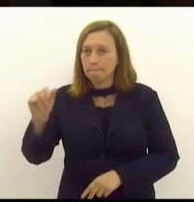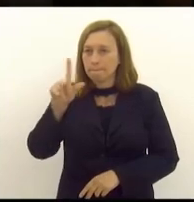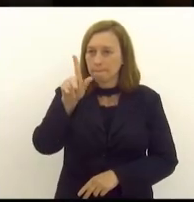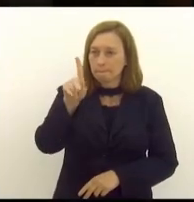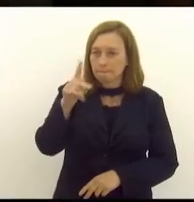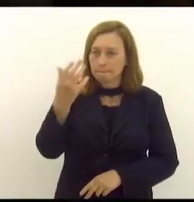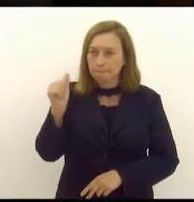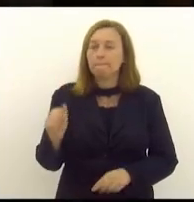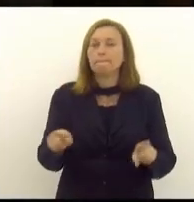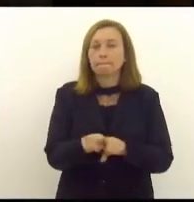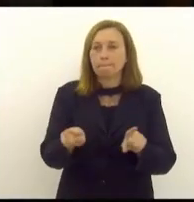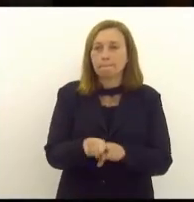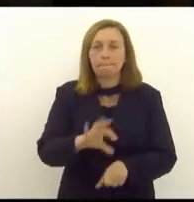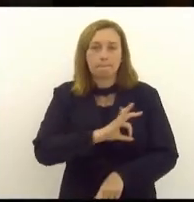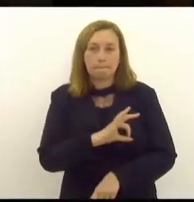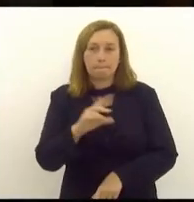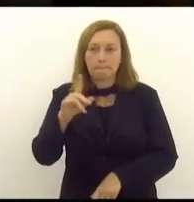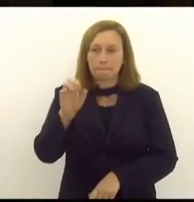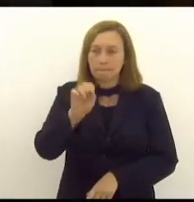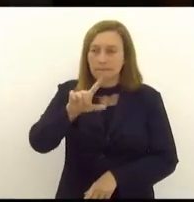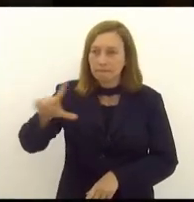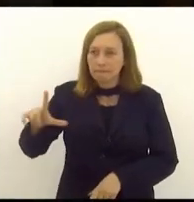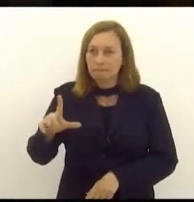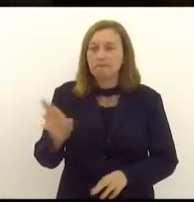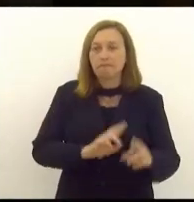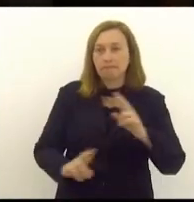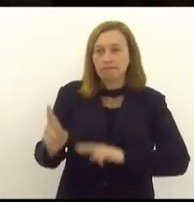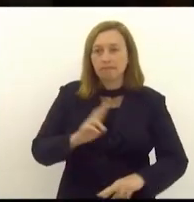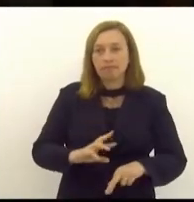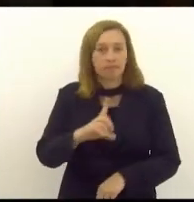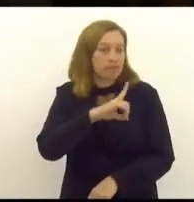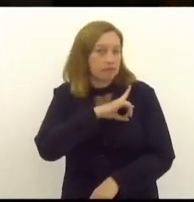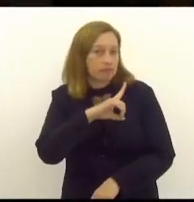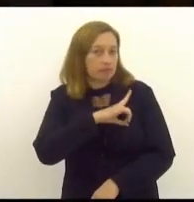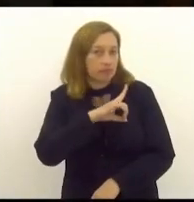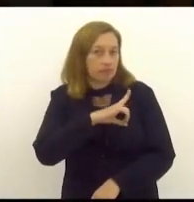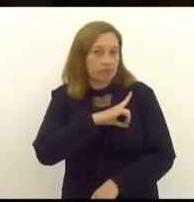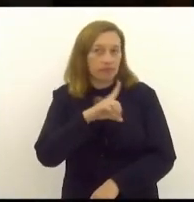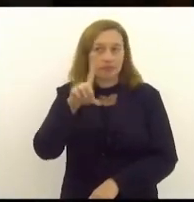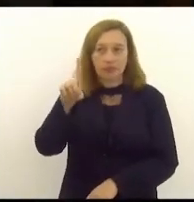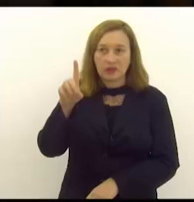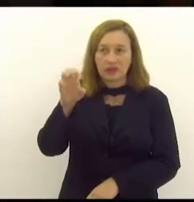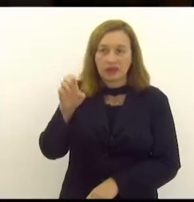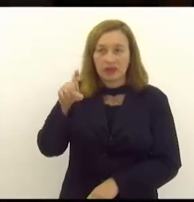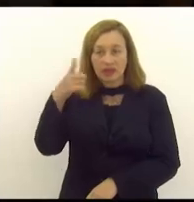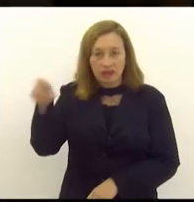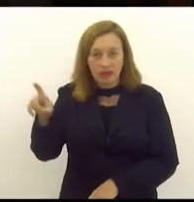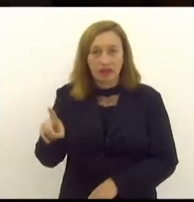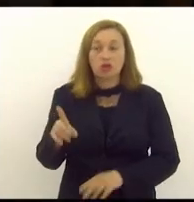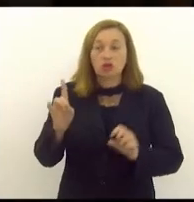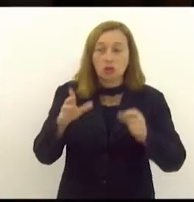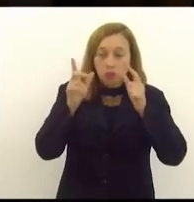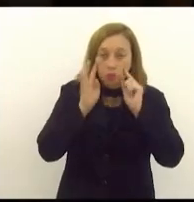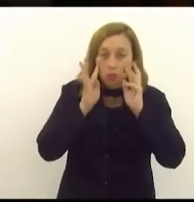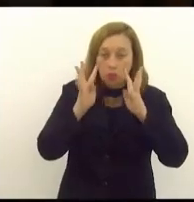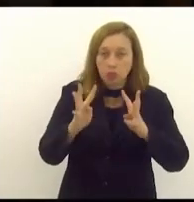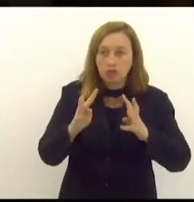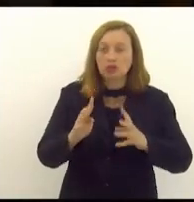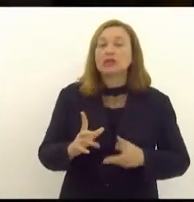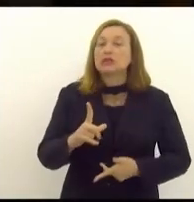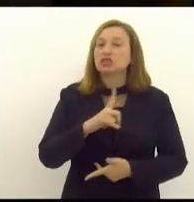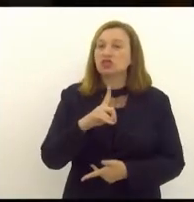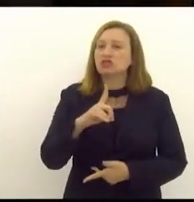com relação às demais hoje só um dado que me chamou muita atenção Deputado Josemar foi que